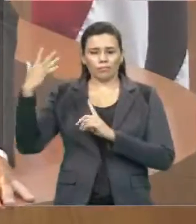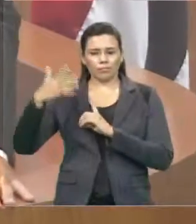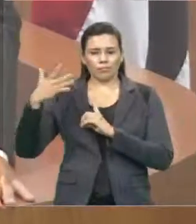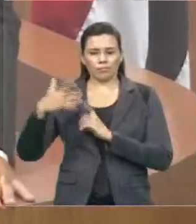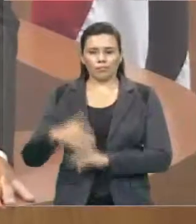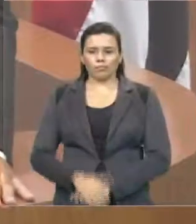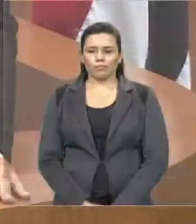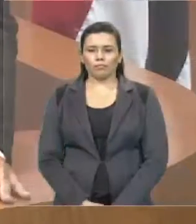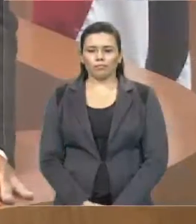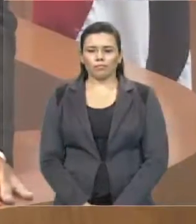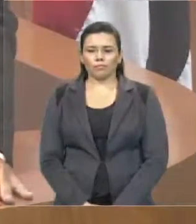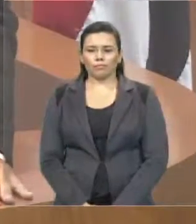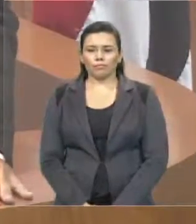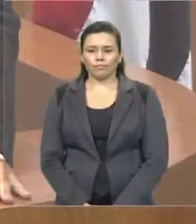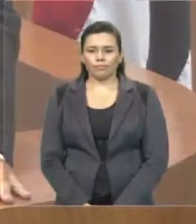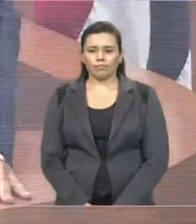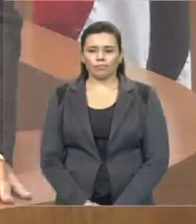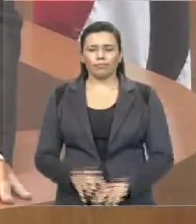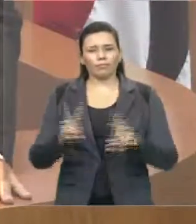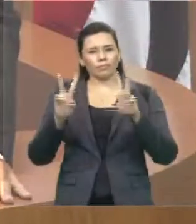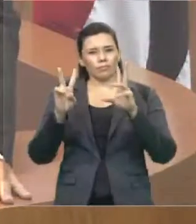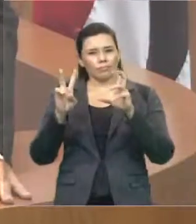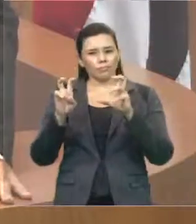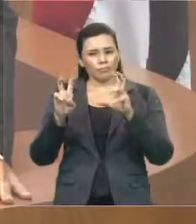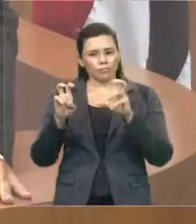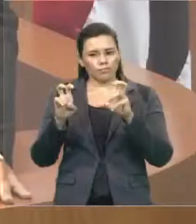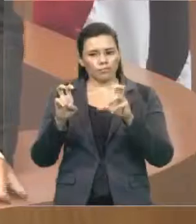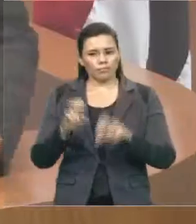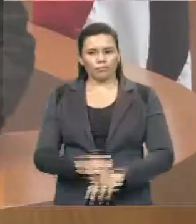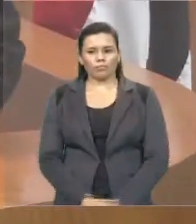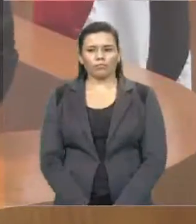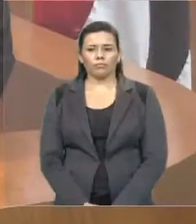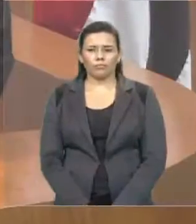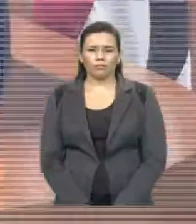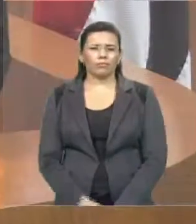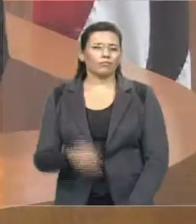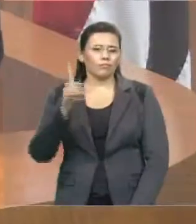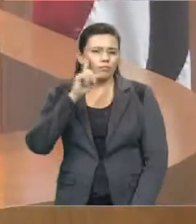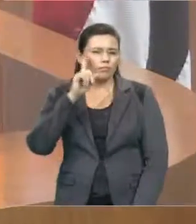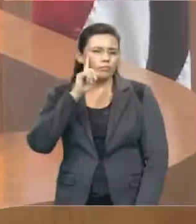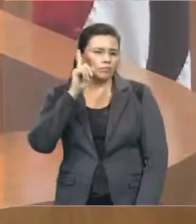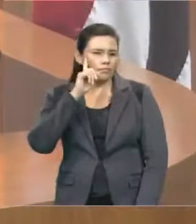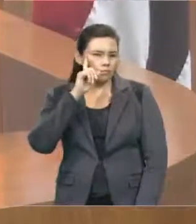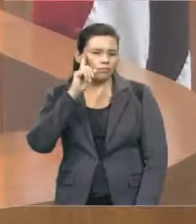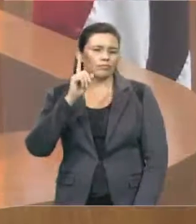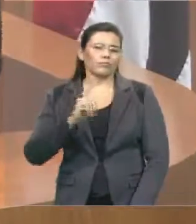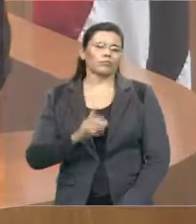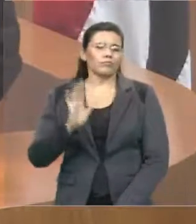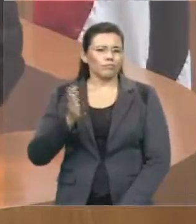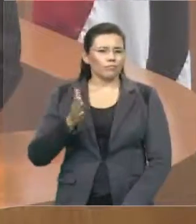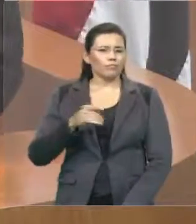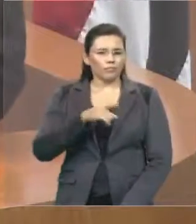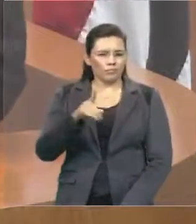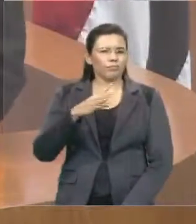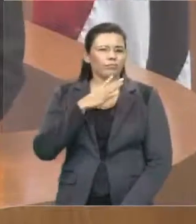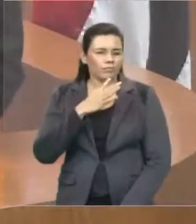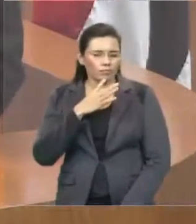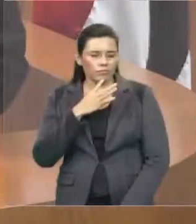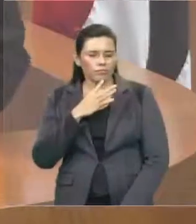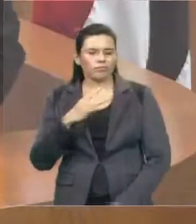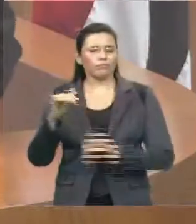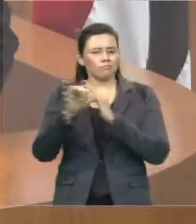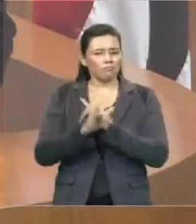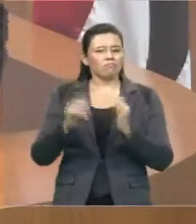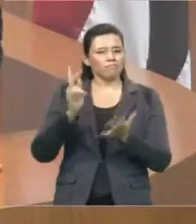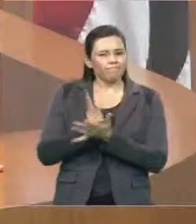para tratar de um assunto que já tem sido rotina aqui nesta casa, que